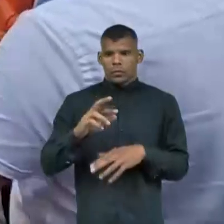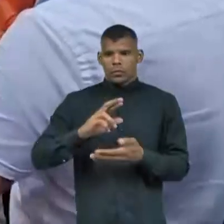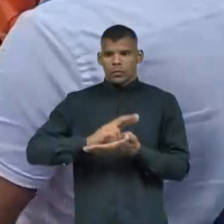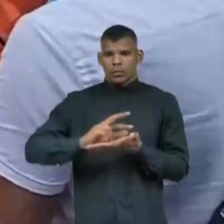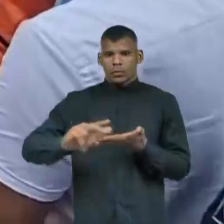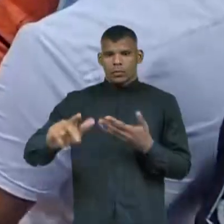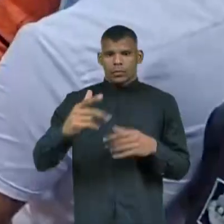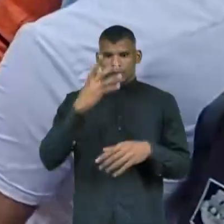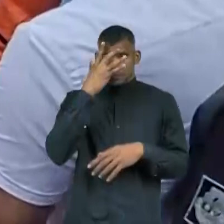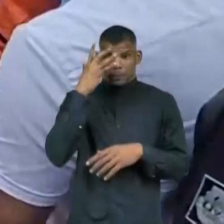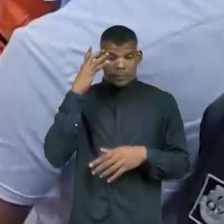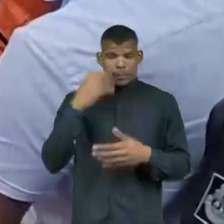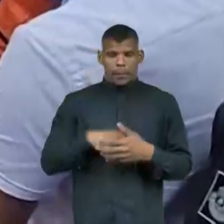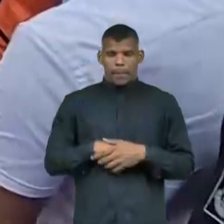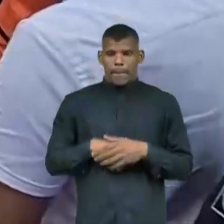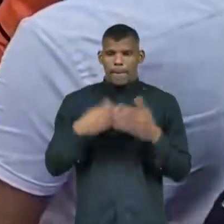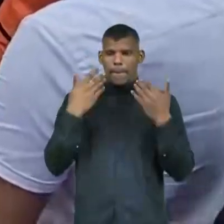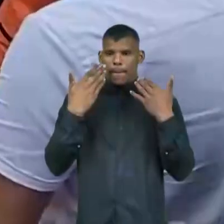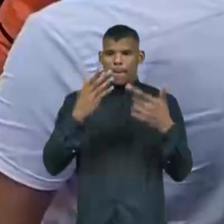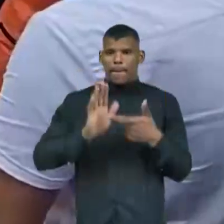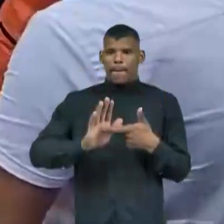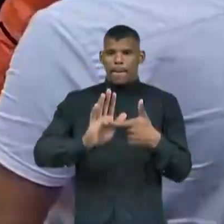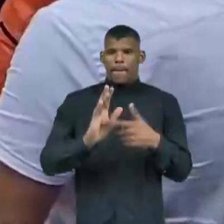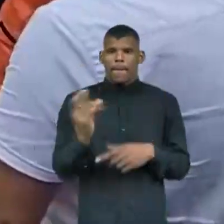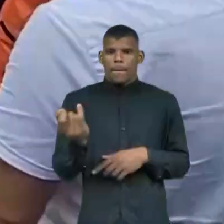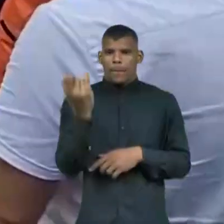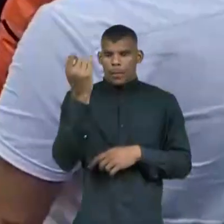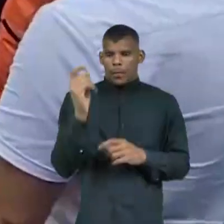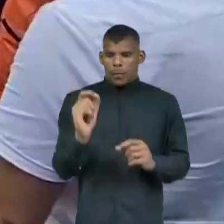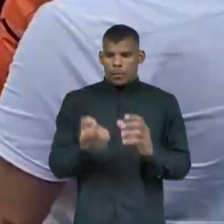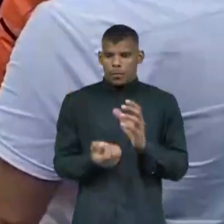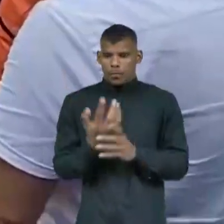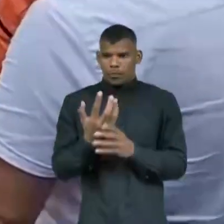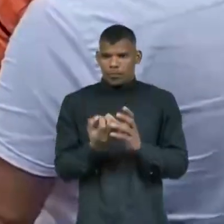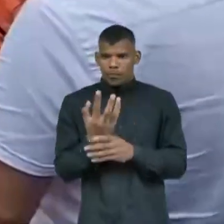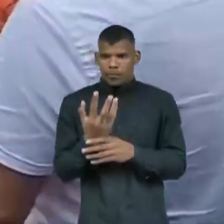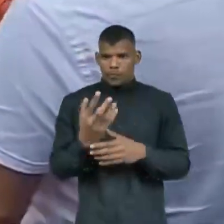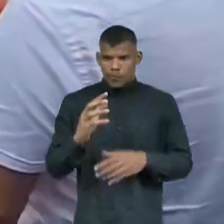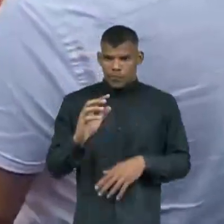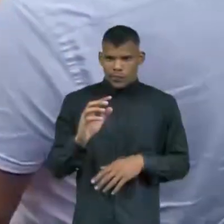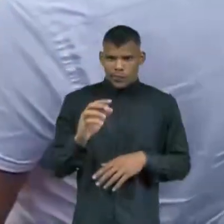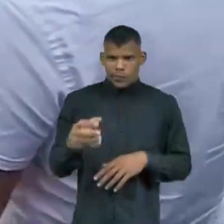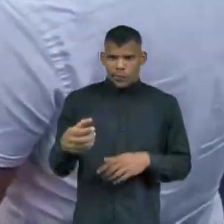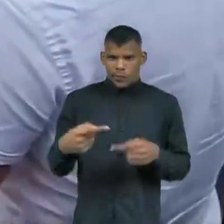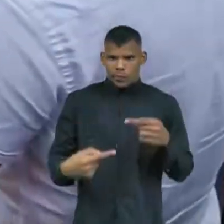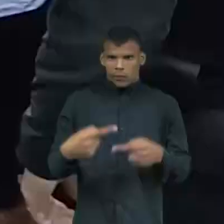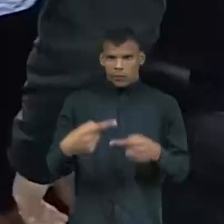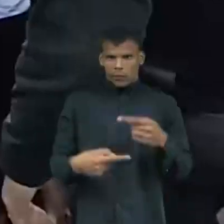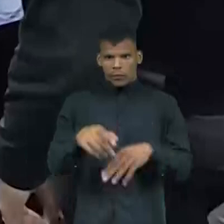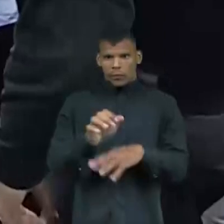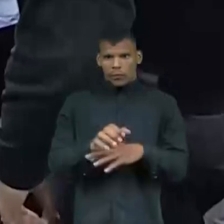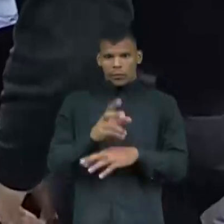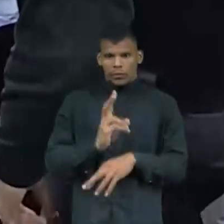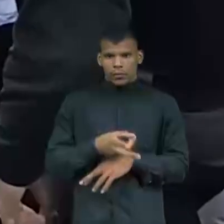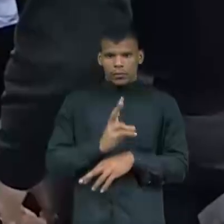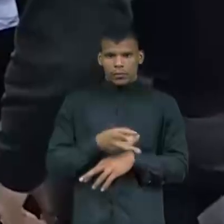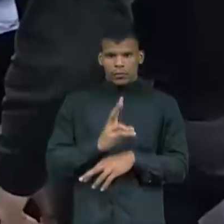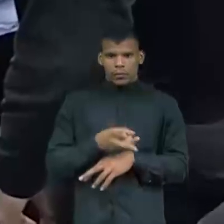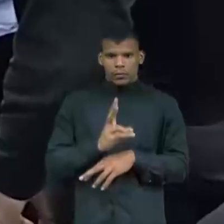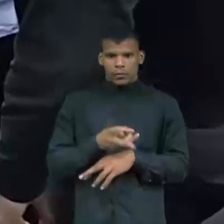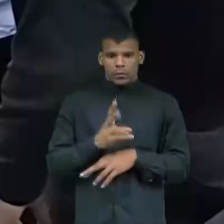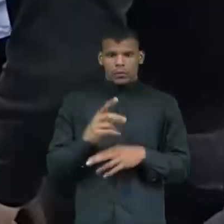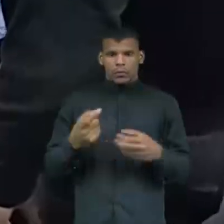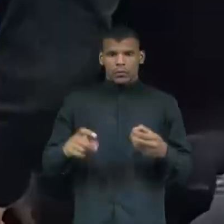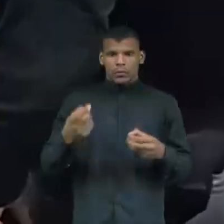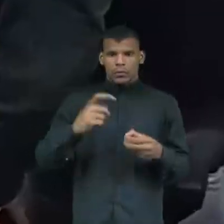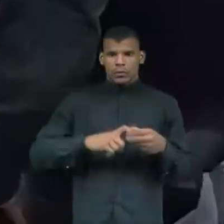Isso evidencia a importância da institucionalização de uma política estadual permanente voltada à prestação